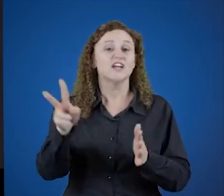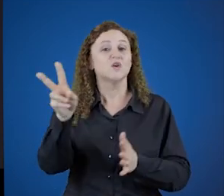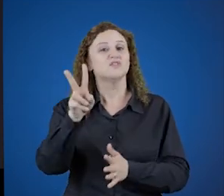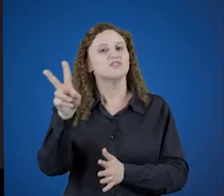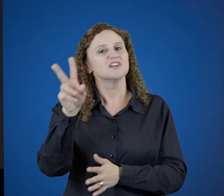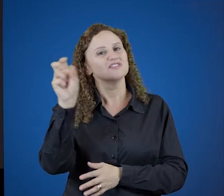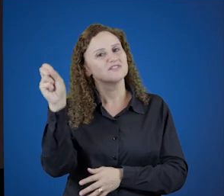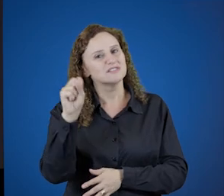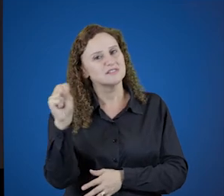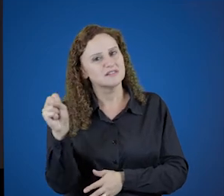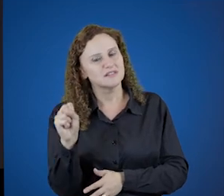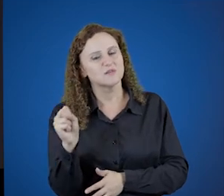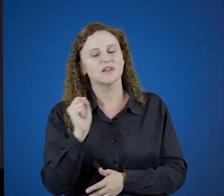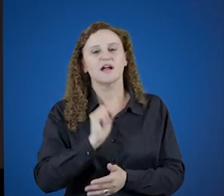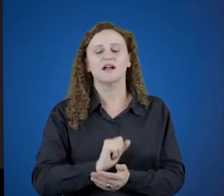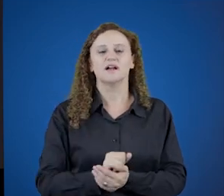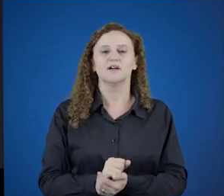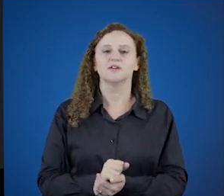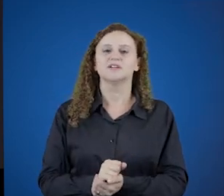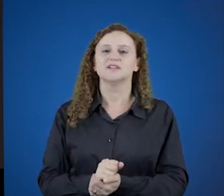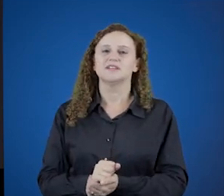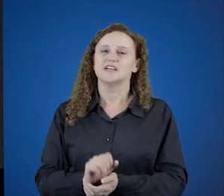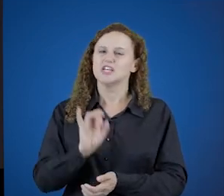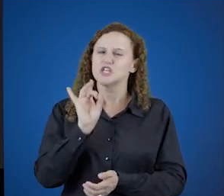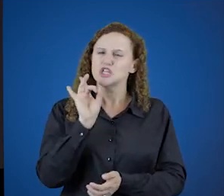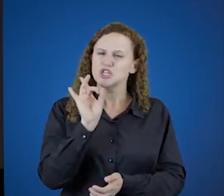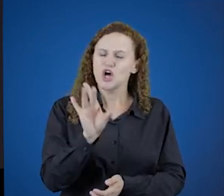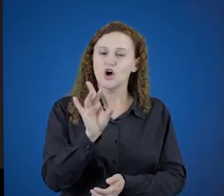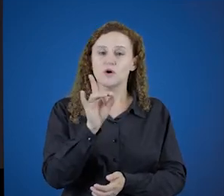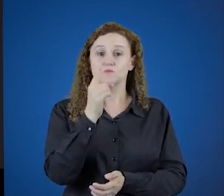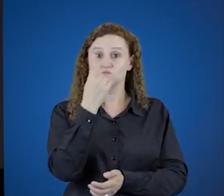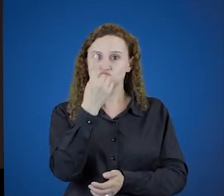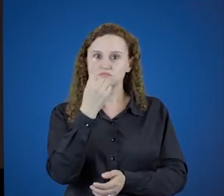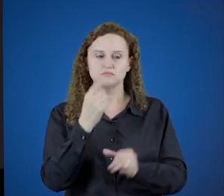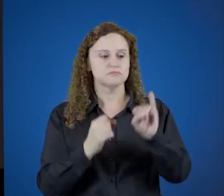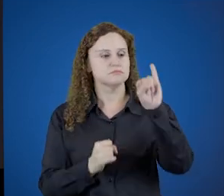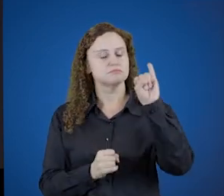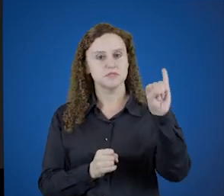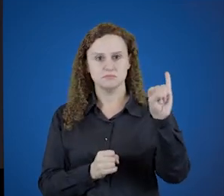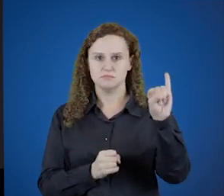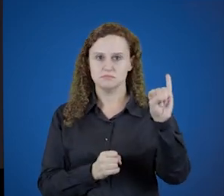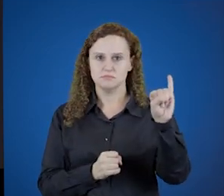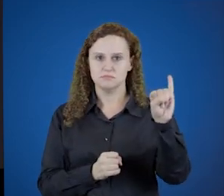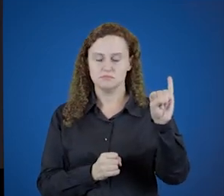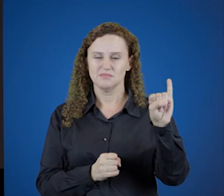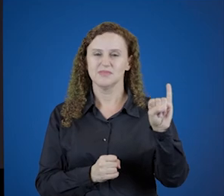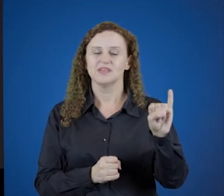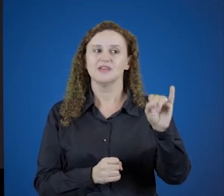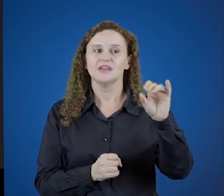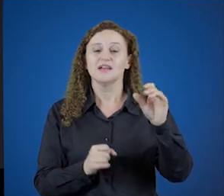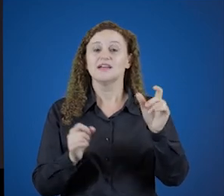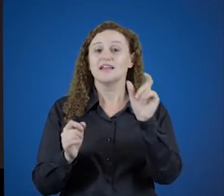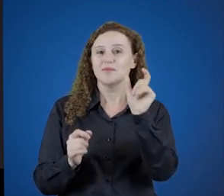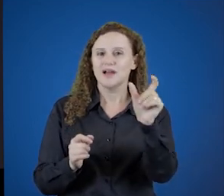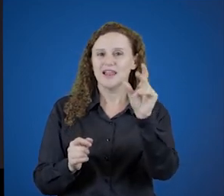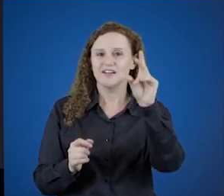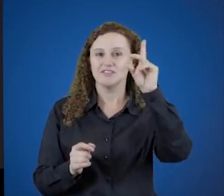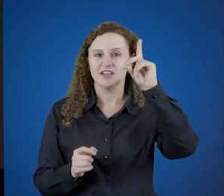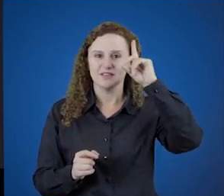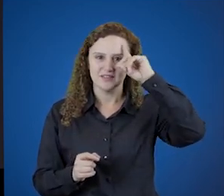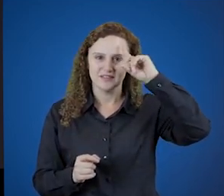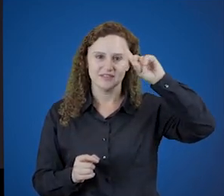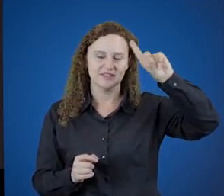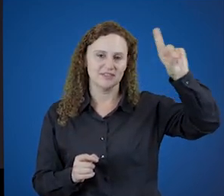vai ele no vocativo singular é feito por um só i e a palavra